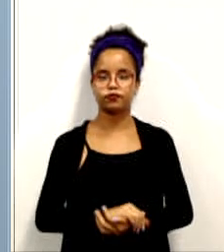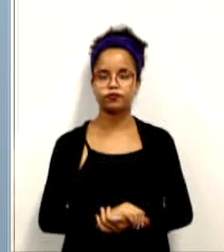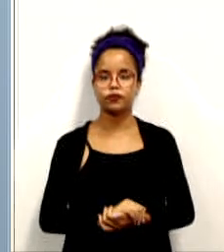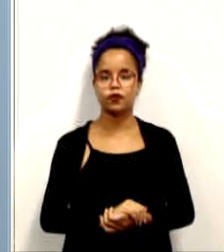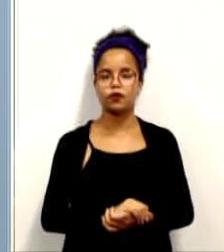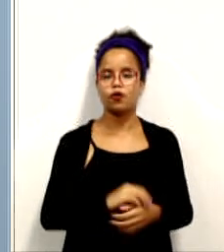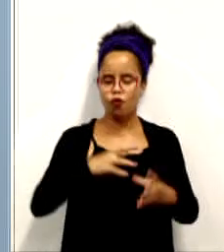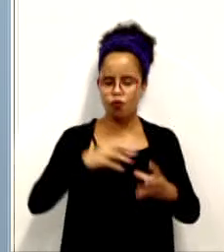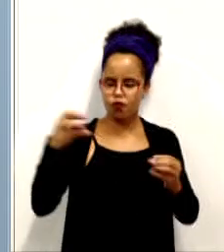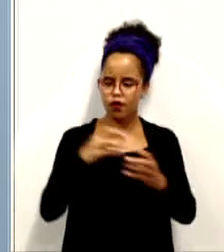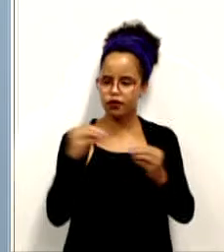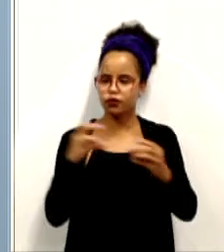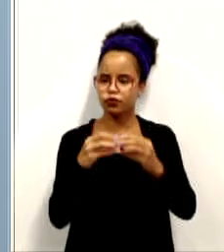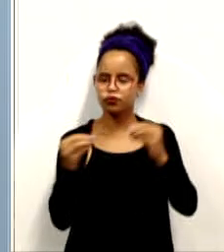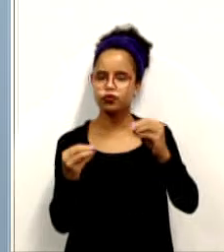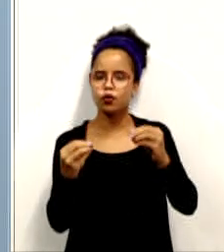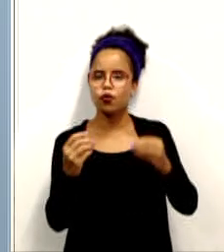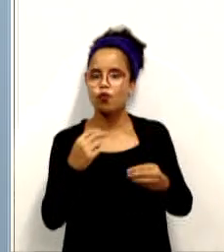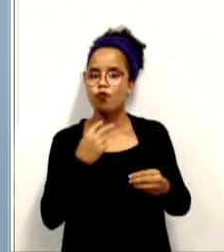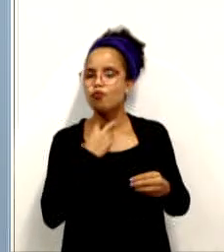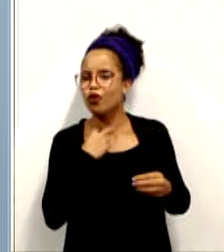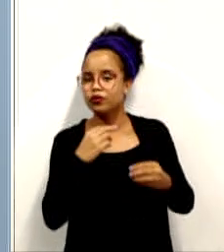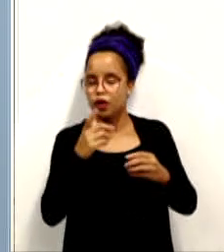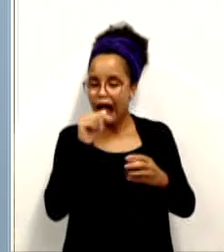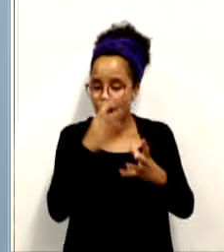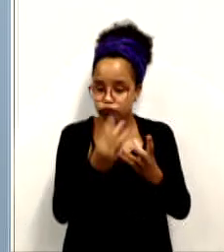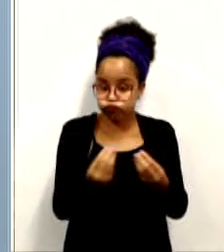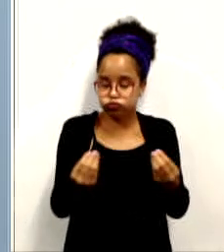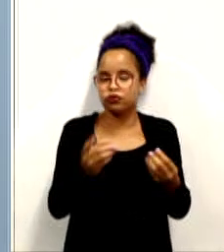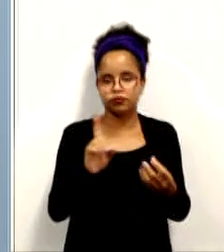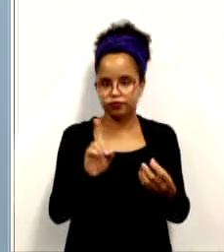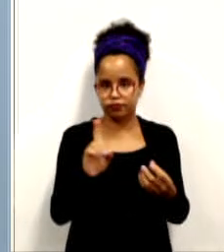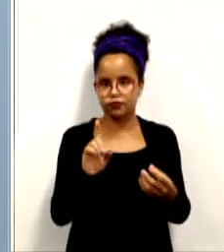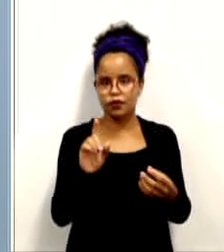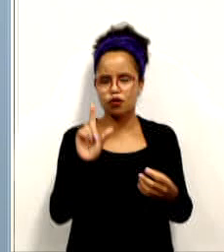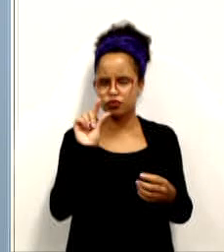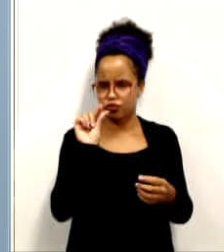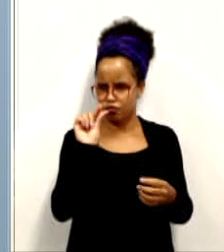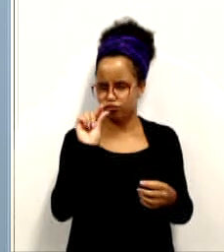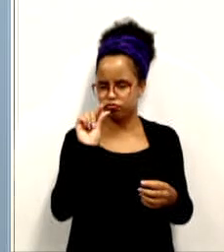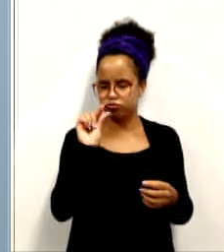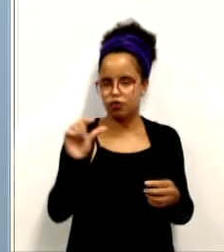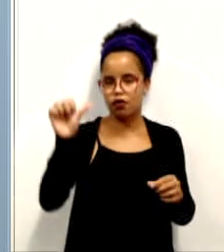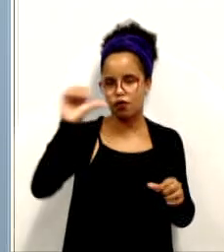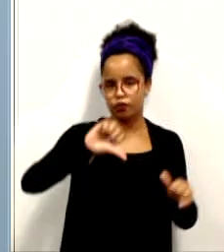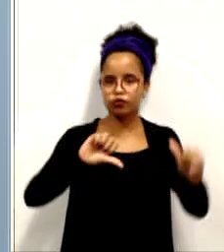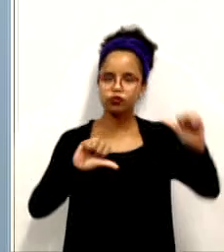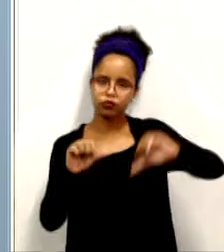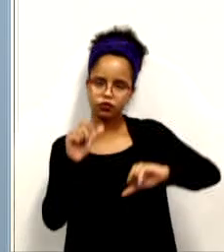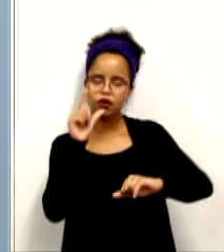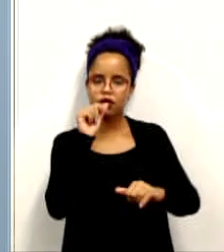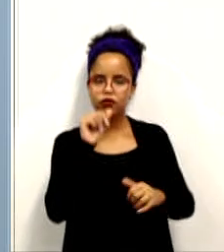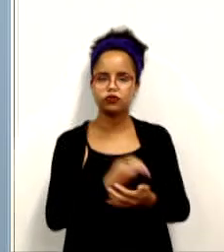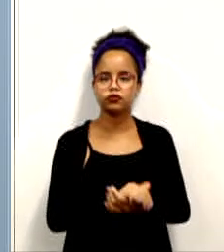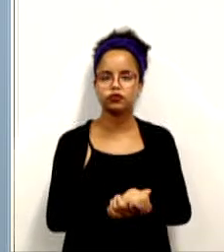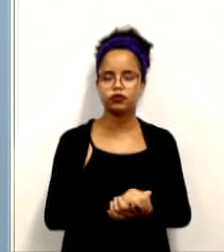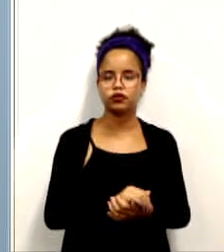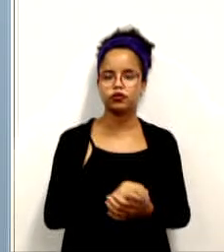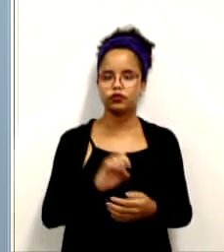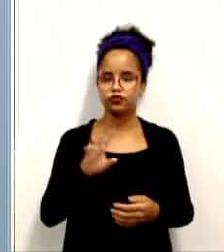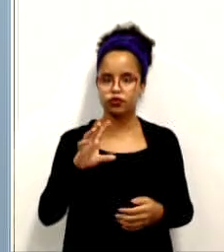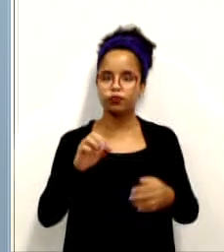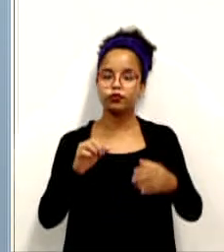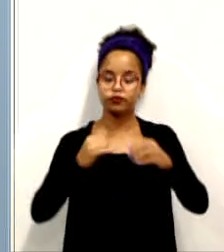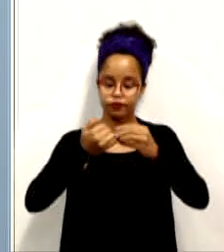estar muito encharcado, né? Tudo em equilíbrio, aquela água que é necessária para aquele feijão se desenvolver, para